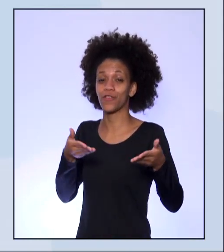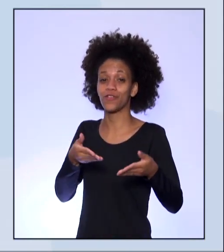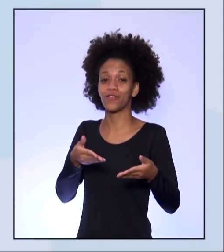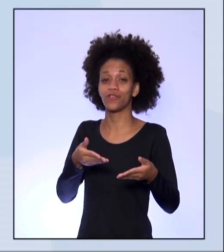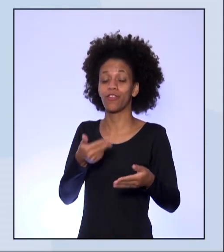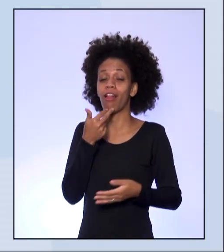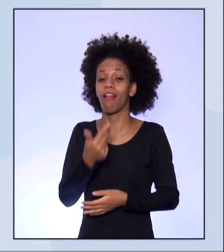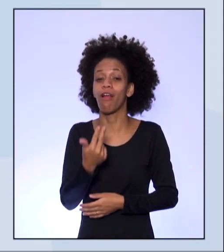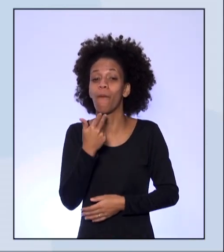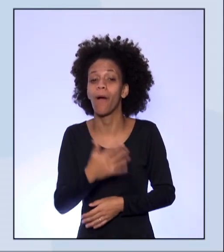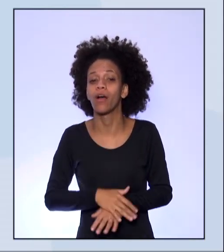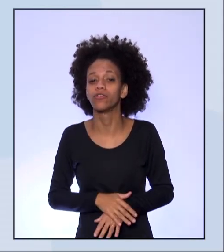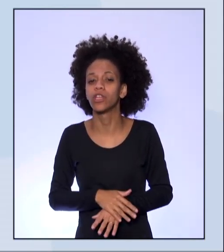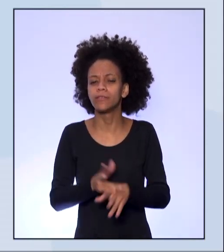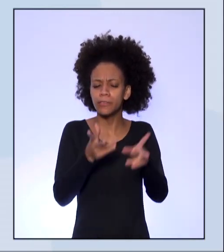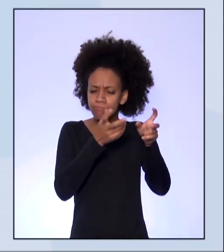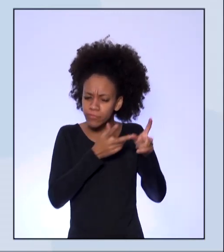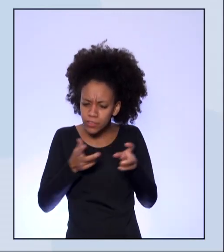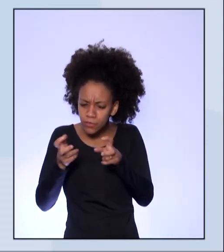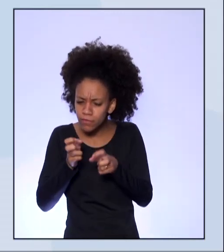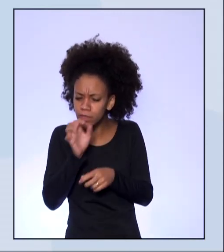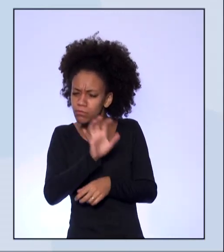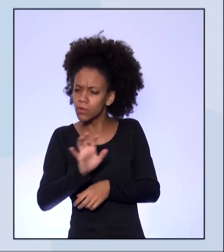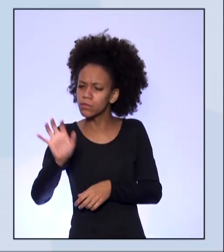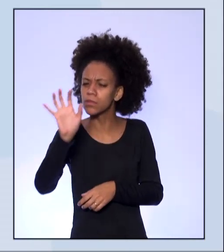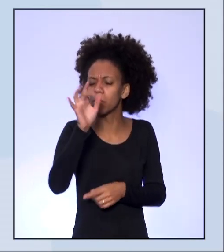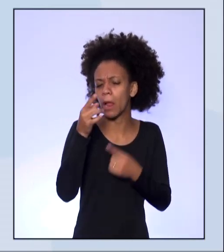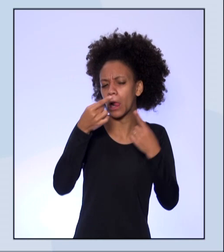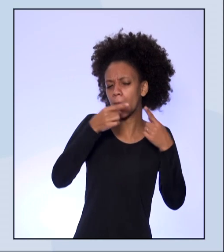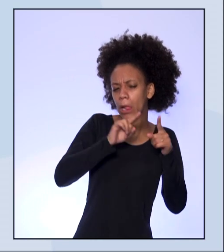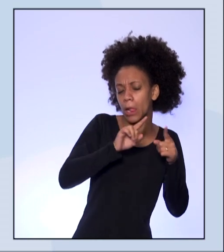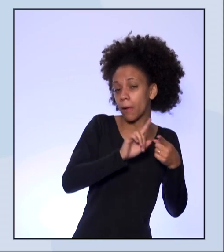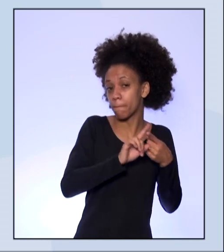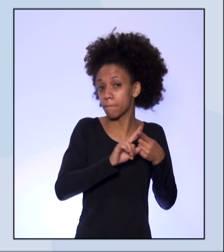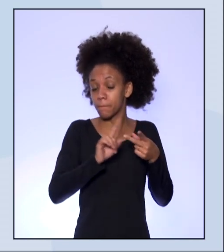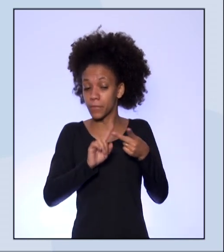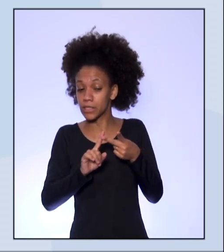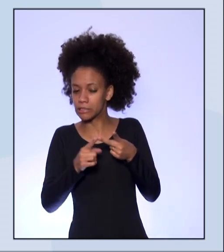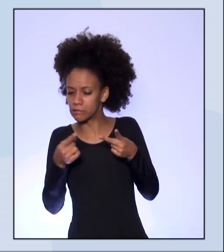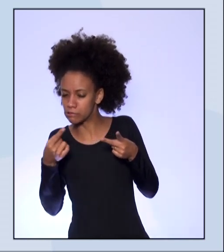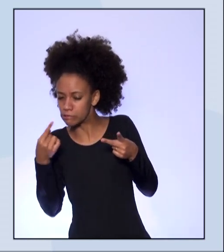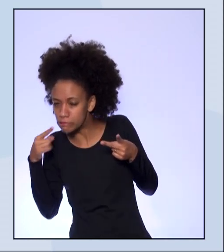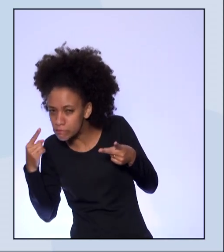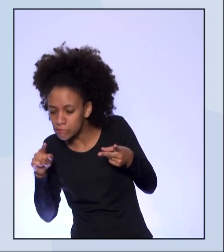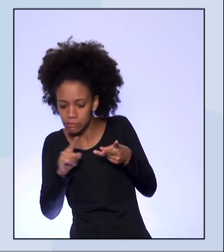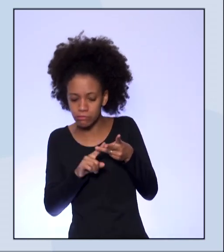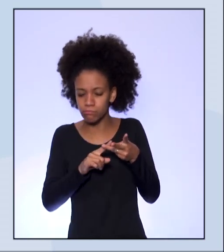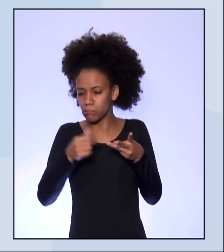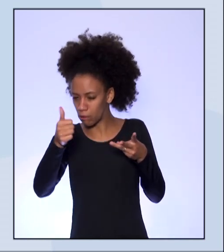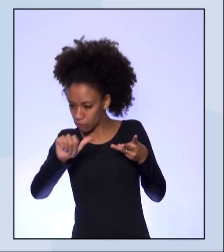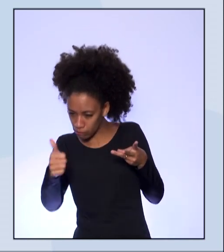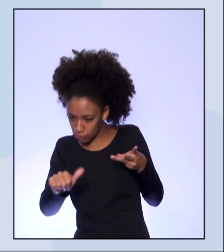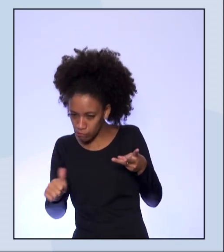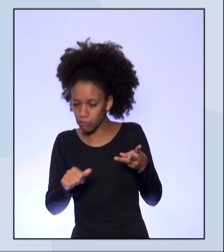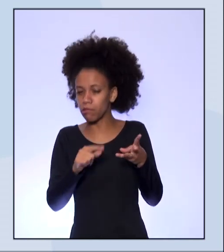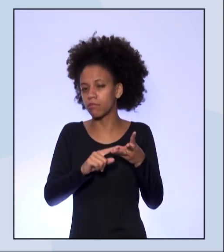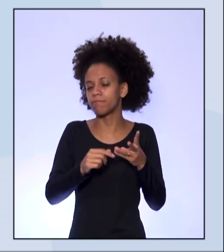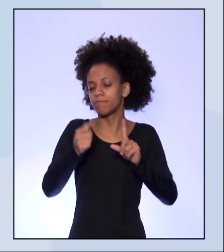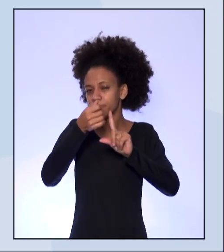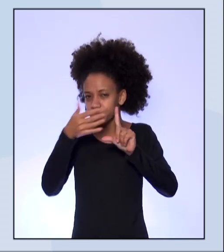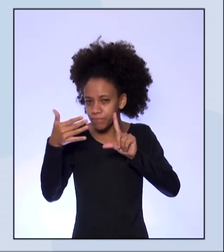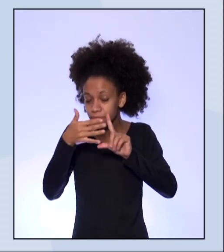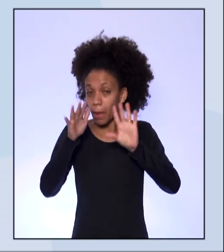Como ele já disse, identificar os aspectos da ironia, da crítica e do humor nas tirinhas, charges e memes, mas